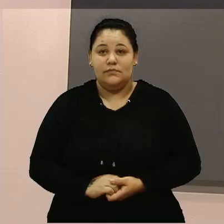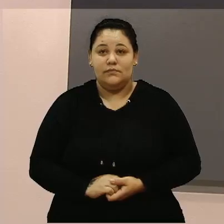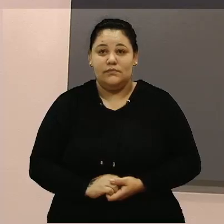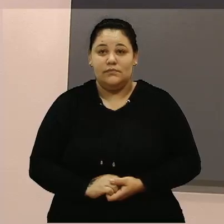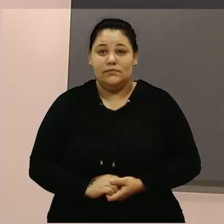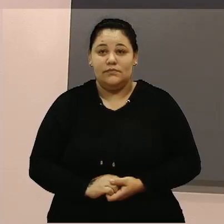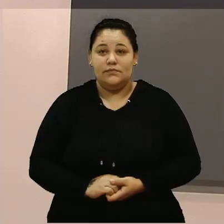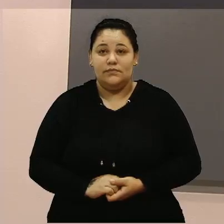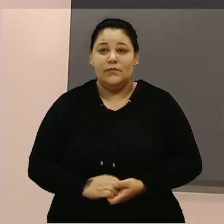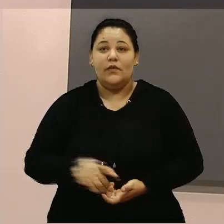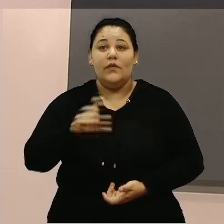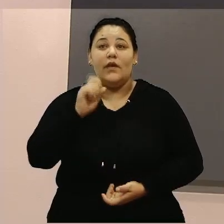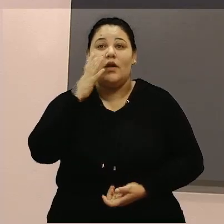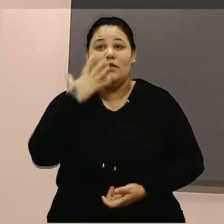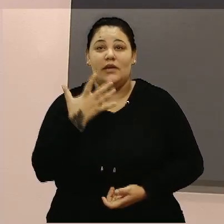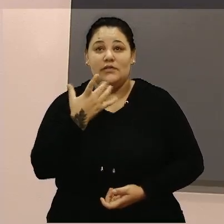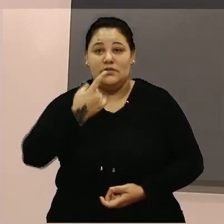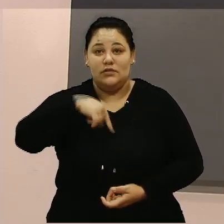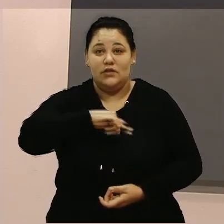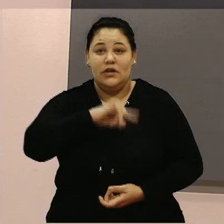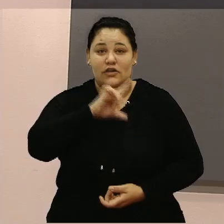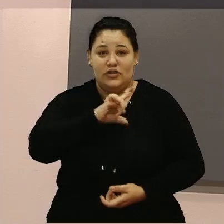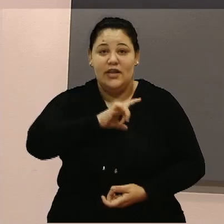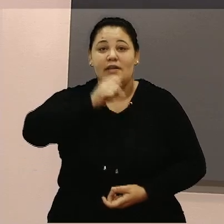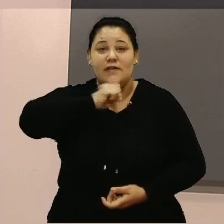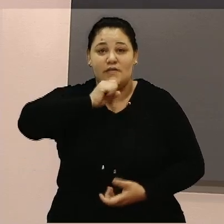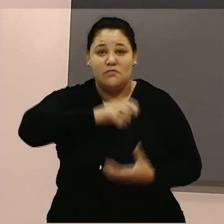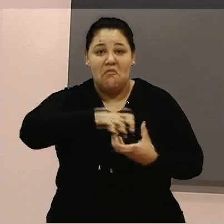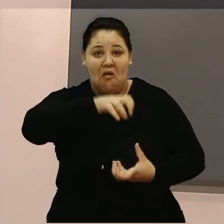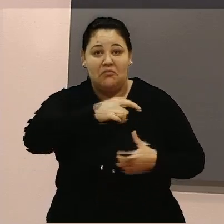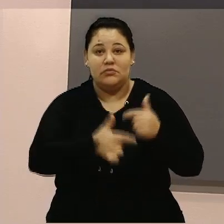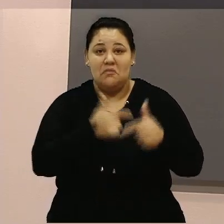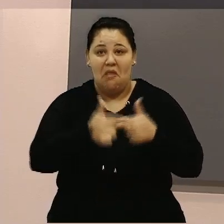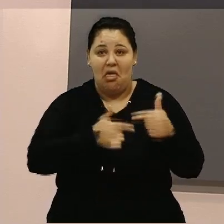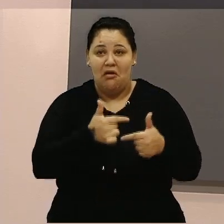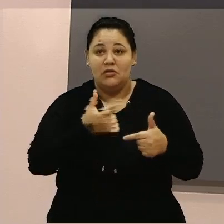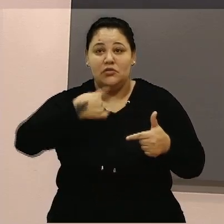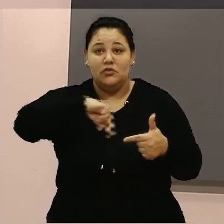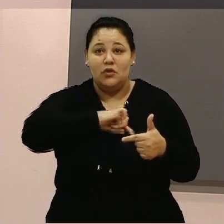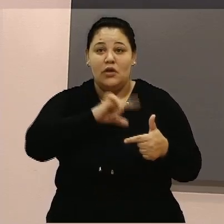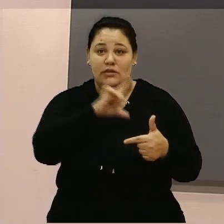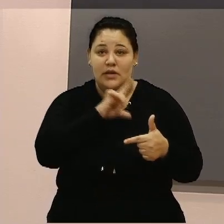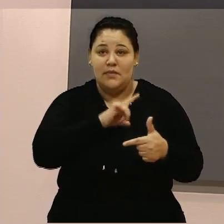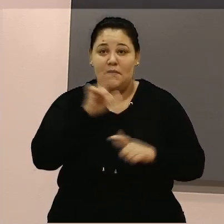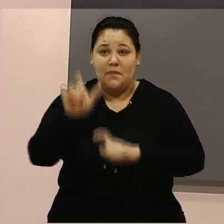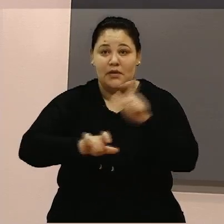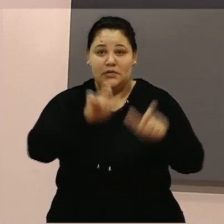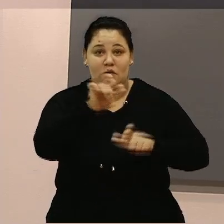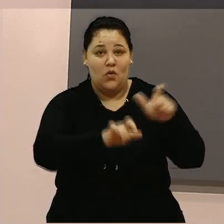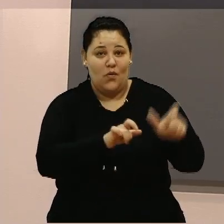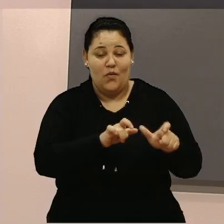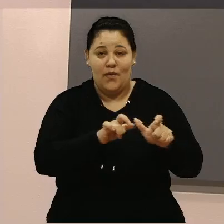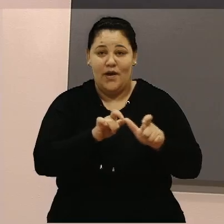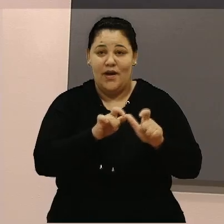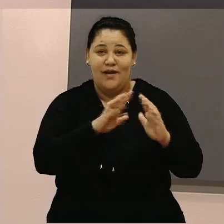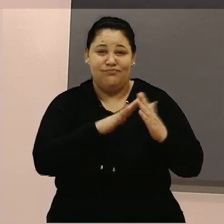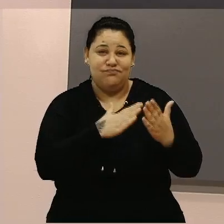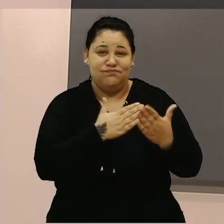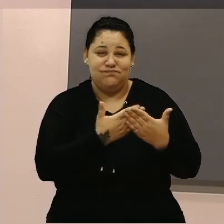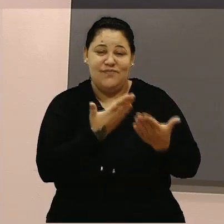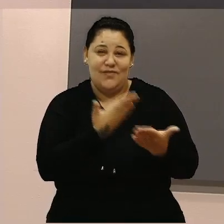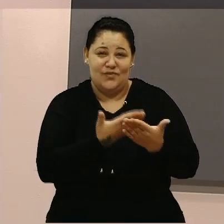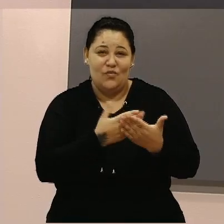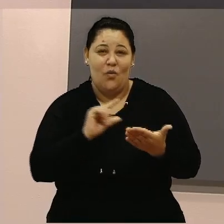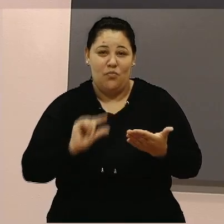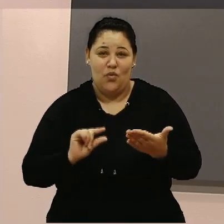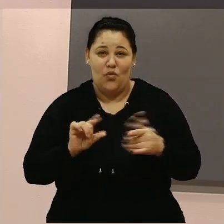Pelo fato de que nós temos idosos aqui trabalhando, nós temos pessoas com baixo grau de escolaridade, nós